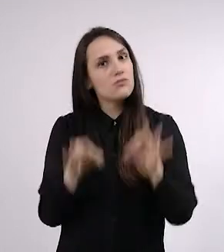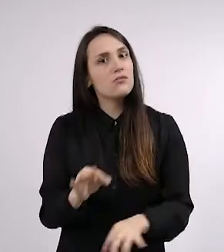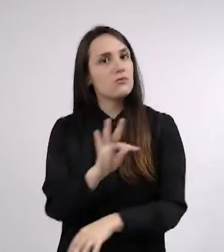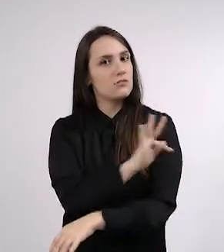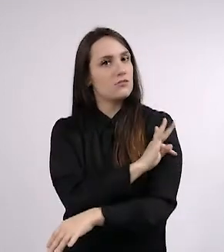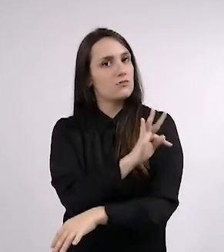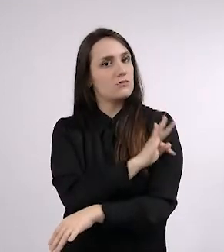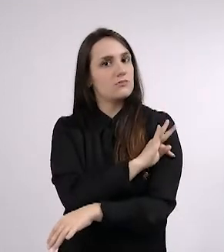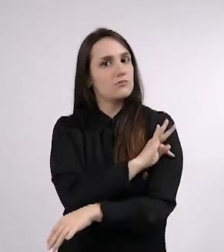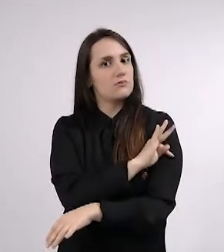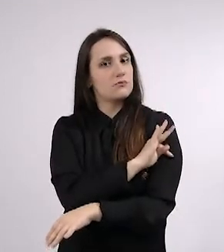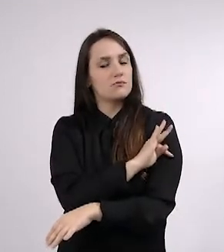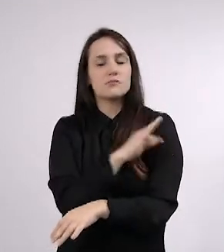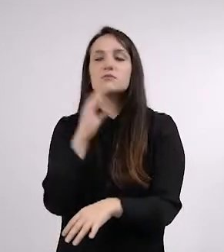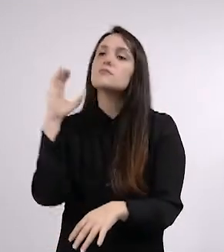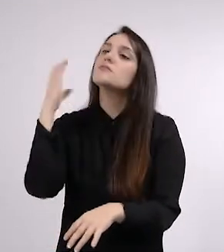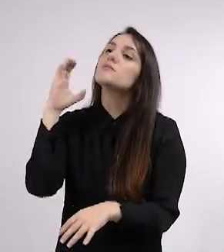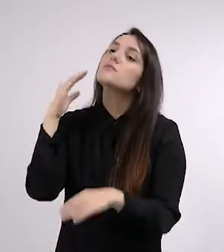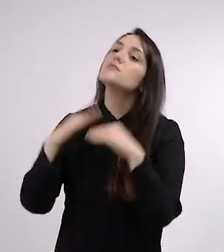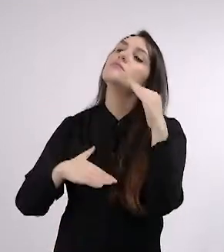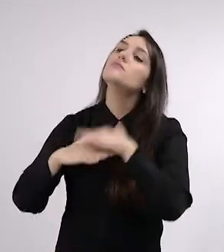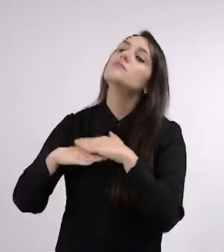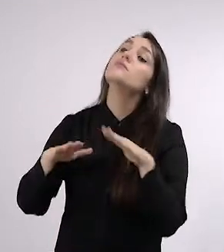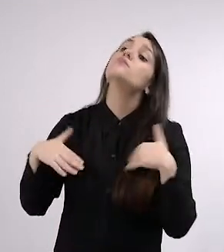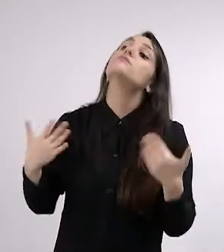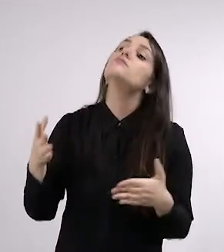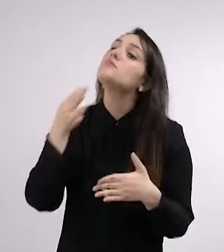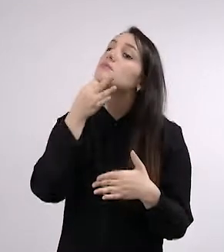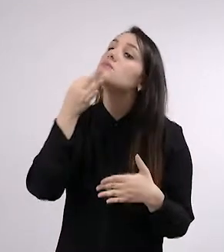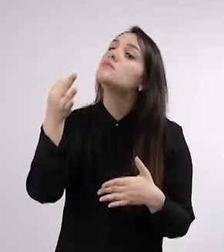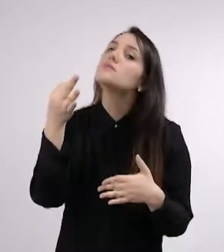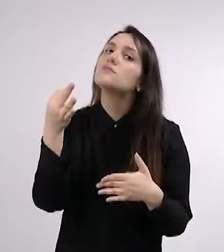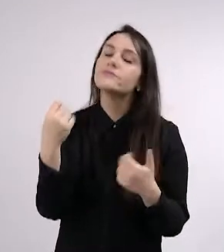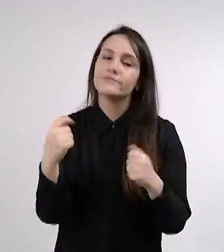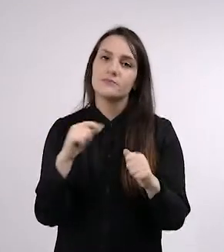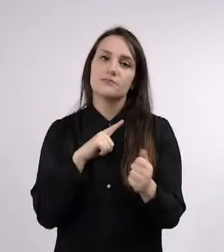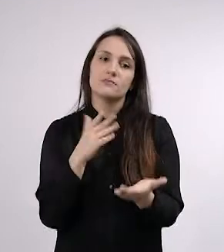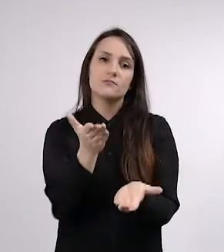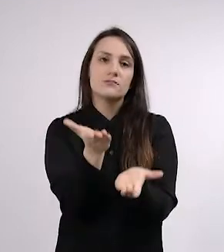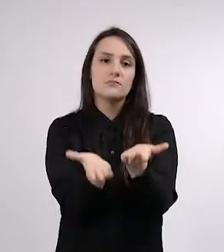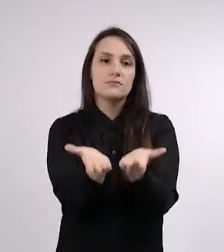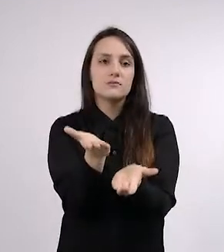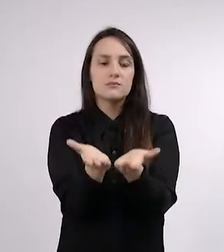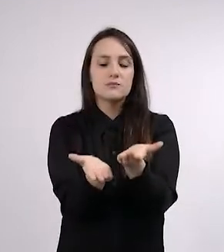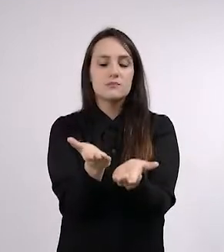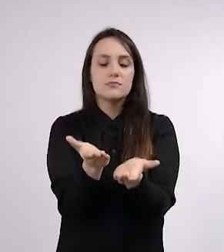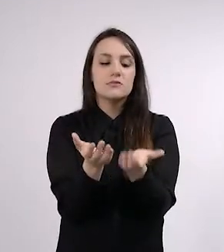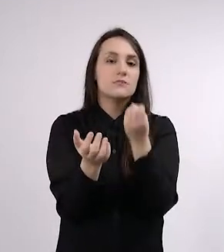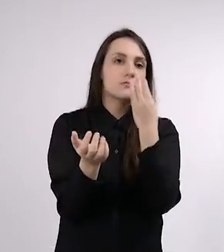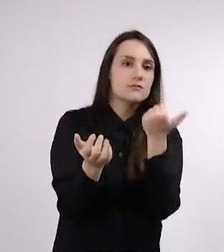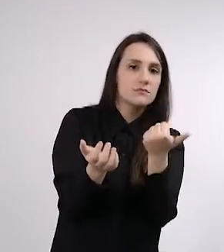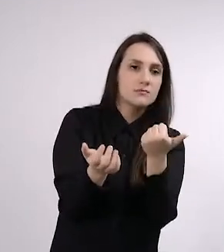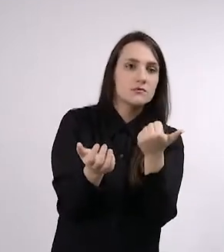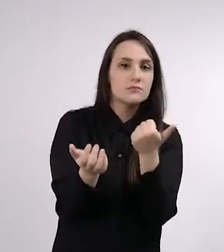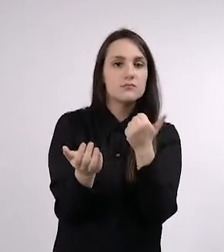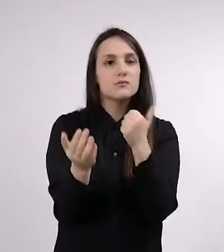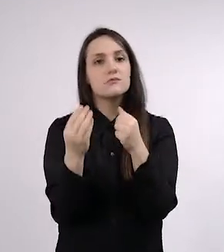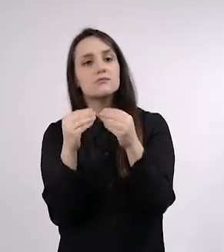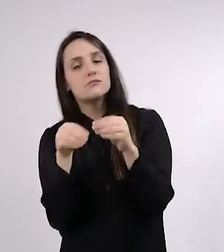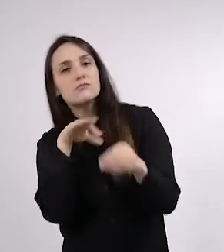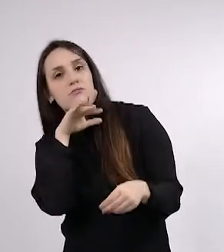governador, que é vamos ouvir a ciência, vamos ouvir o técnico dentro do equilíbrio, custo-benefício. E fala